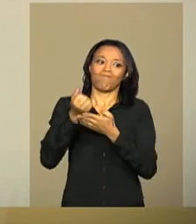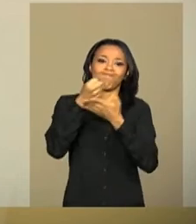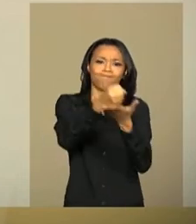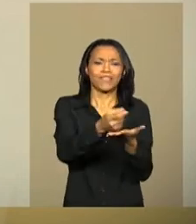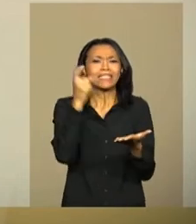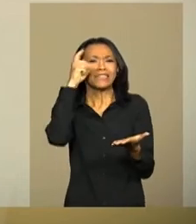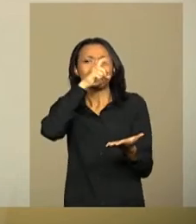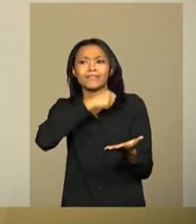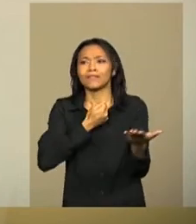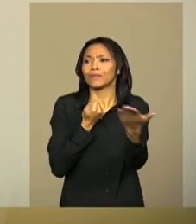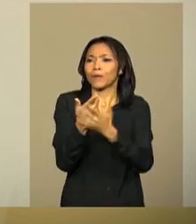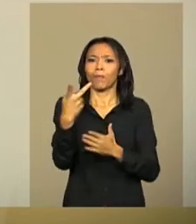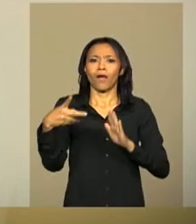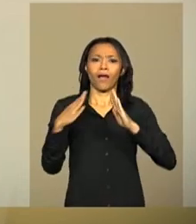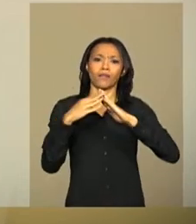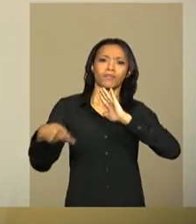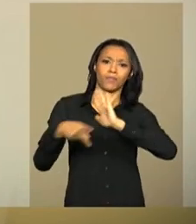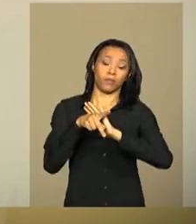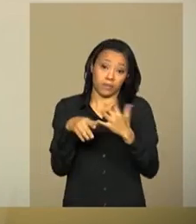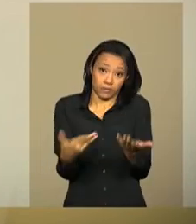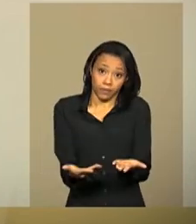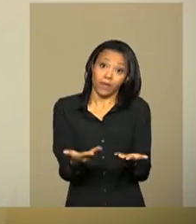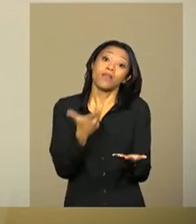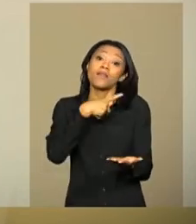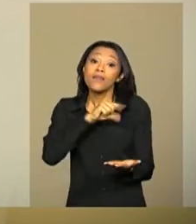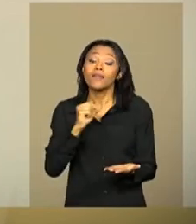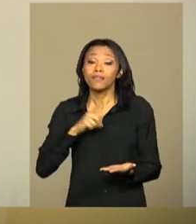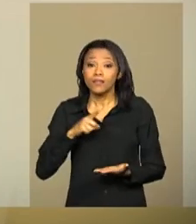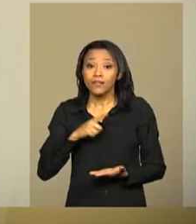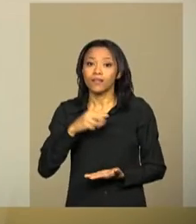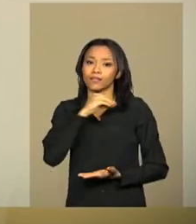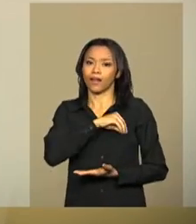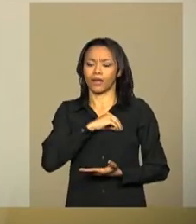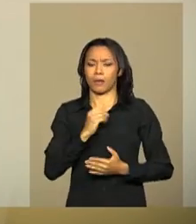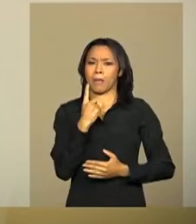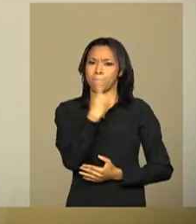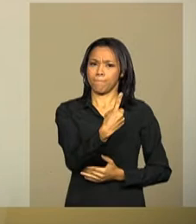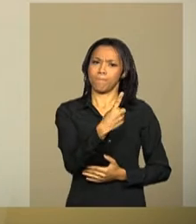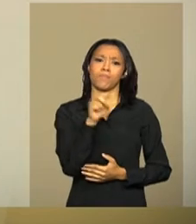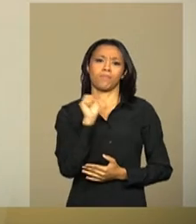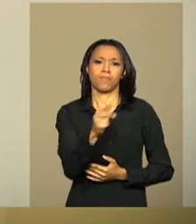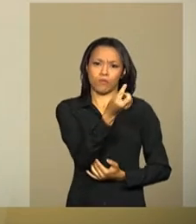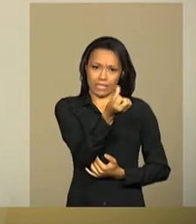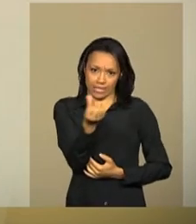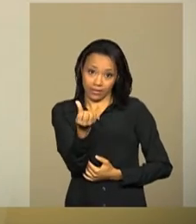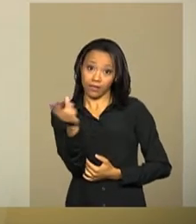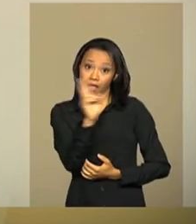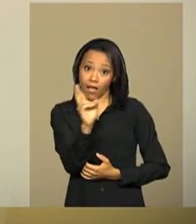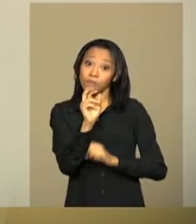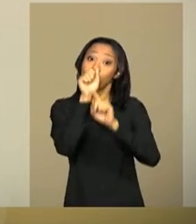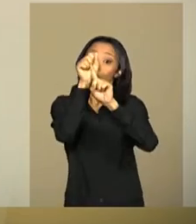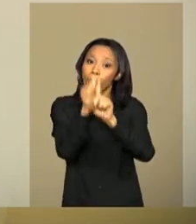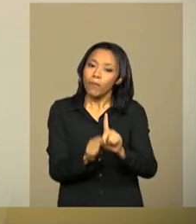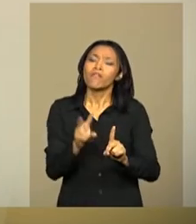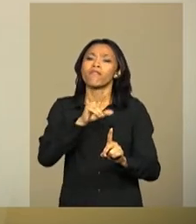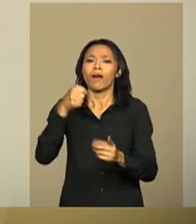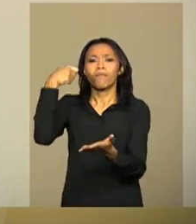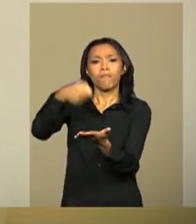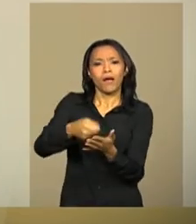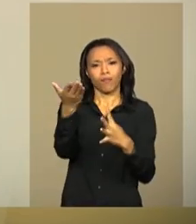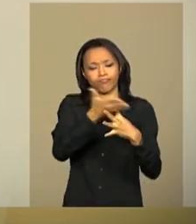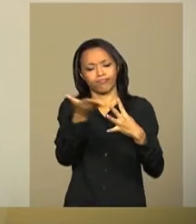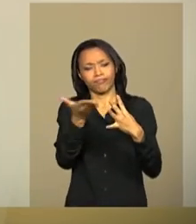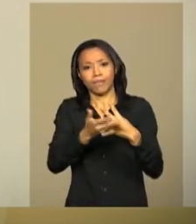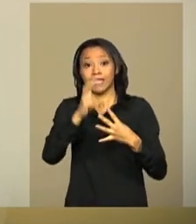de comprar sua casa própria então Marques quem tem renda familiar de até 1.600 reais por mês vai pagar uma